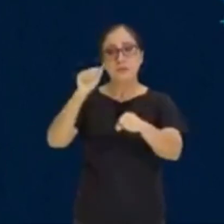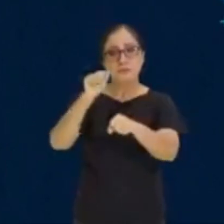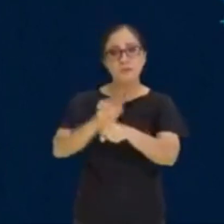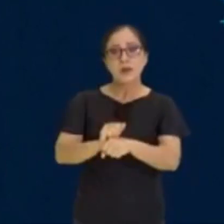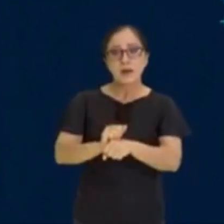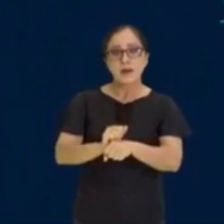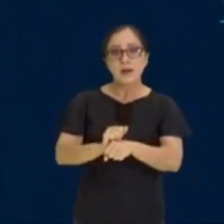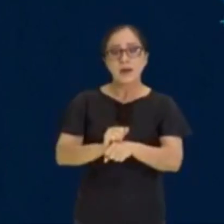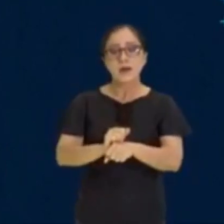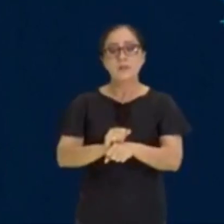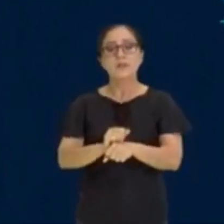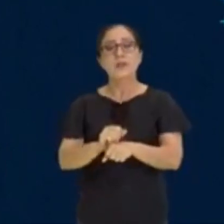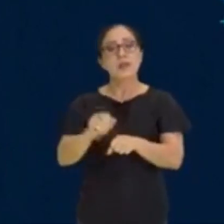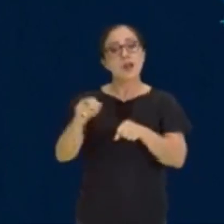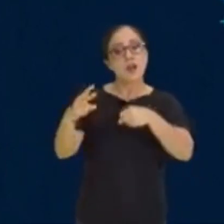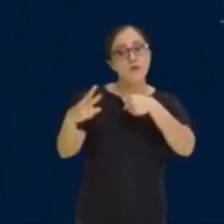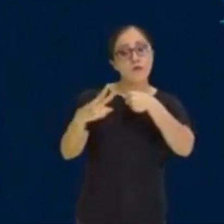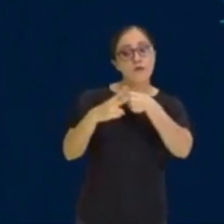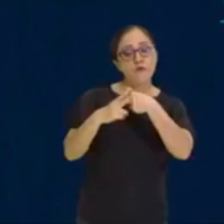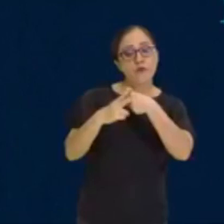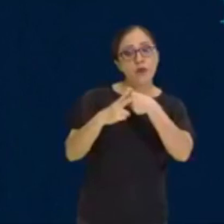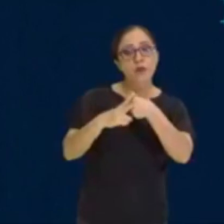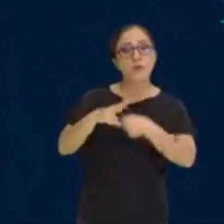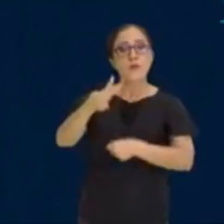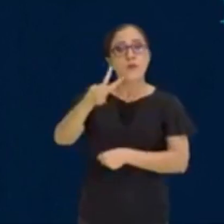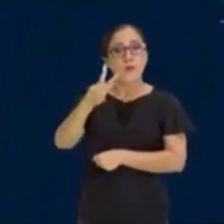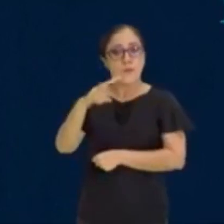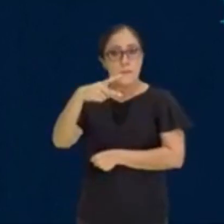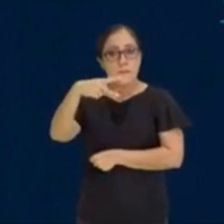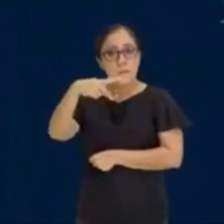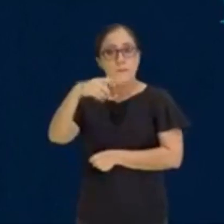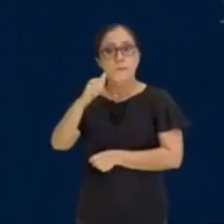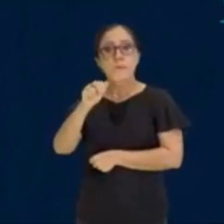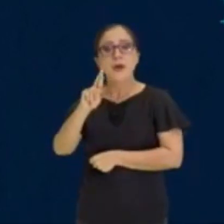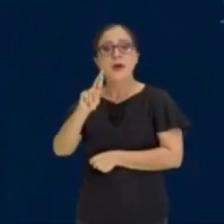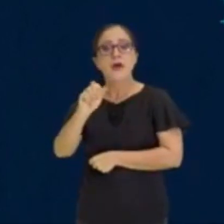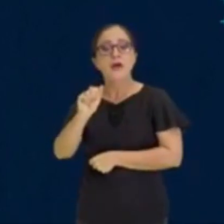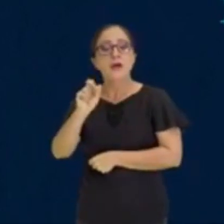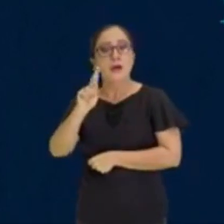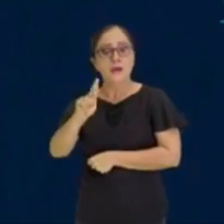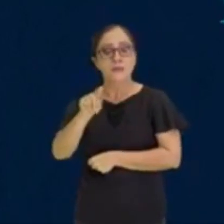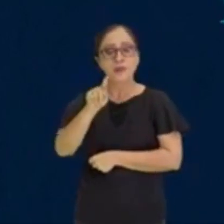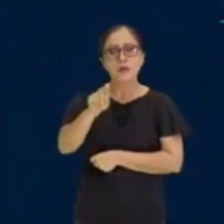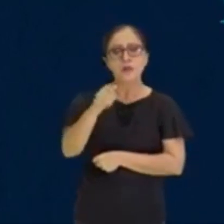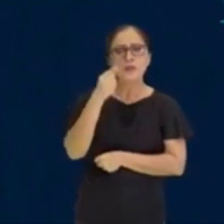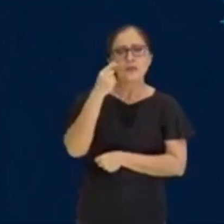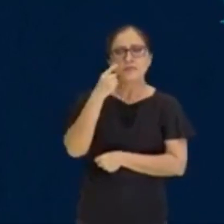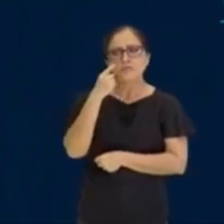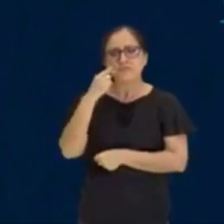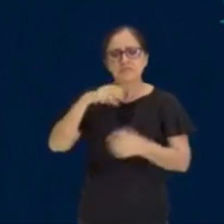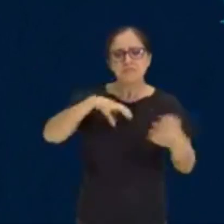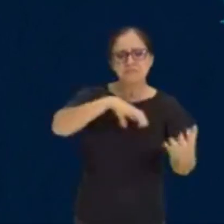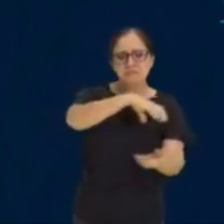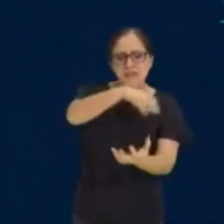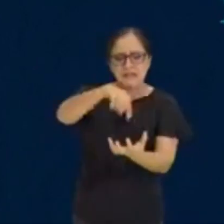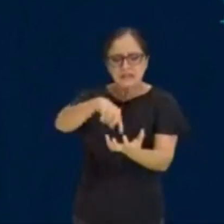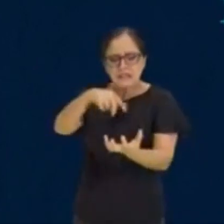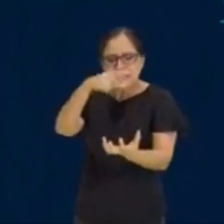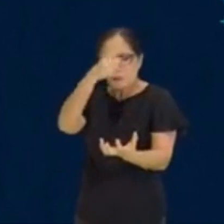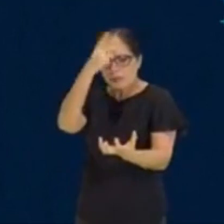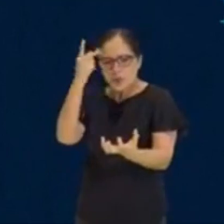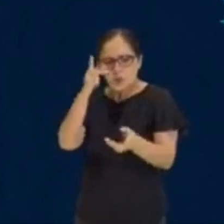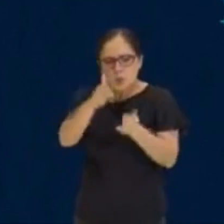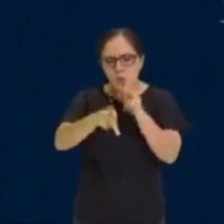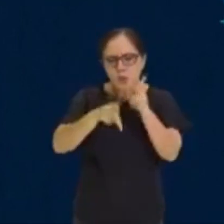é sobre parar, stop. Você acha que a humanidade está vivendo de modo tão acelerado que às